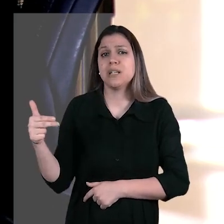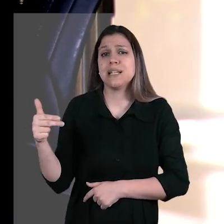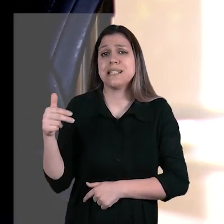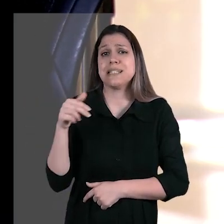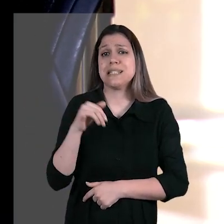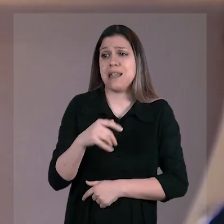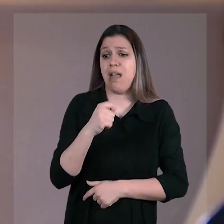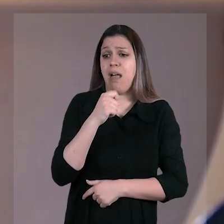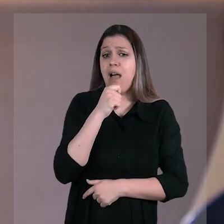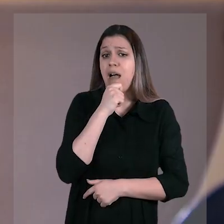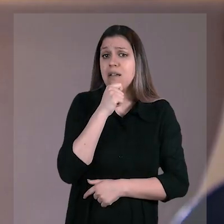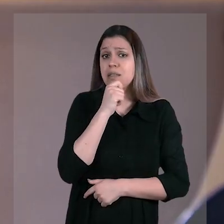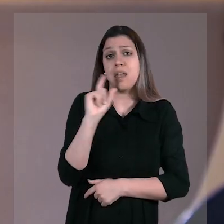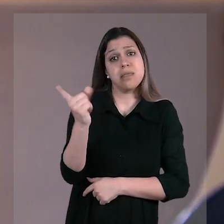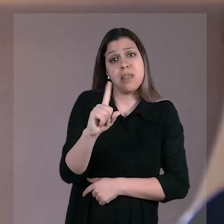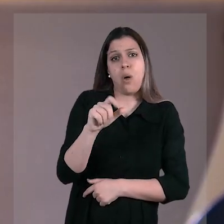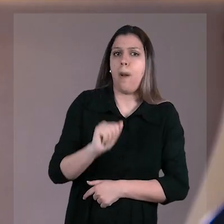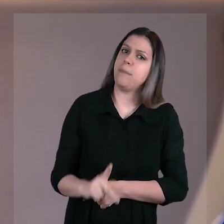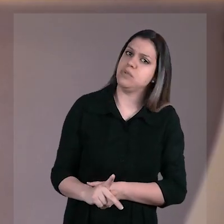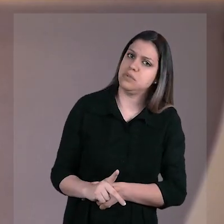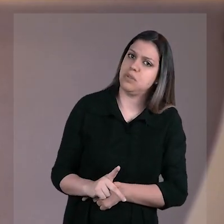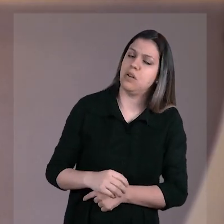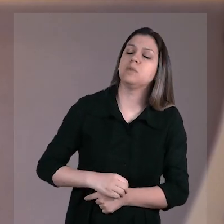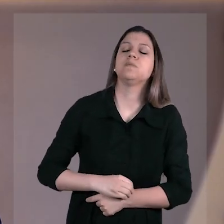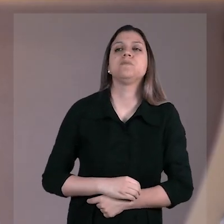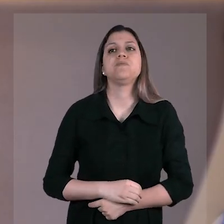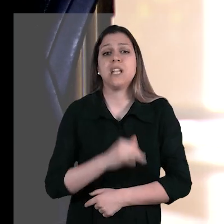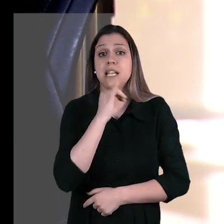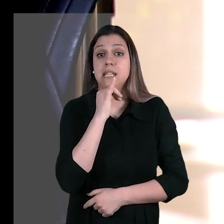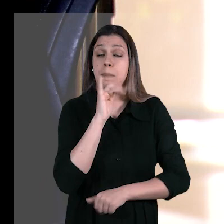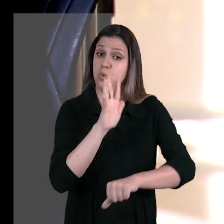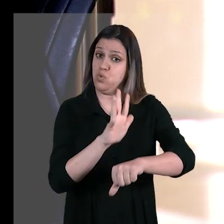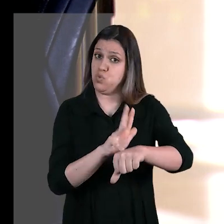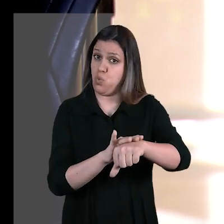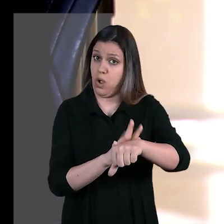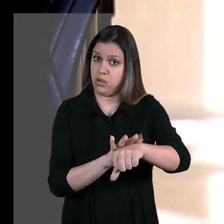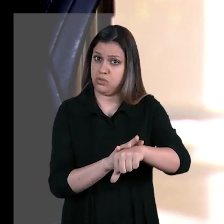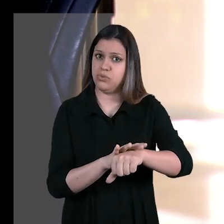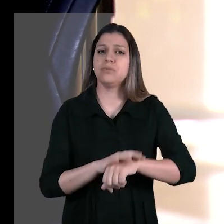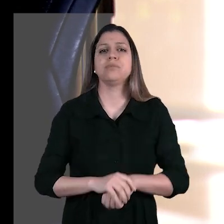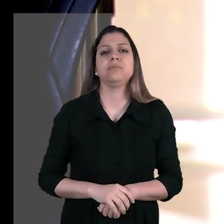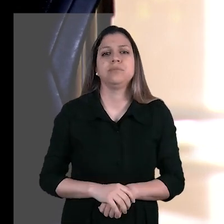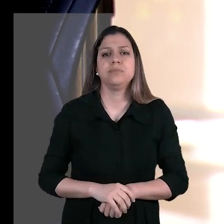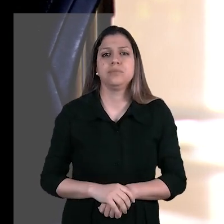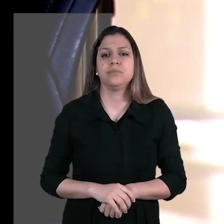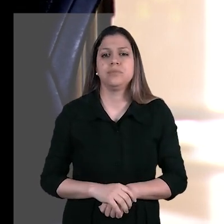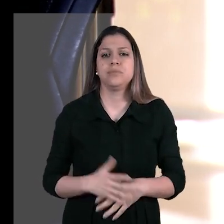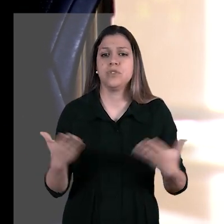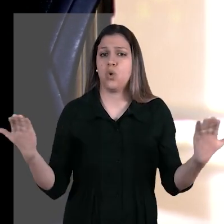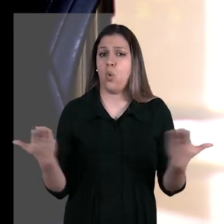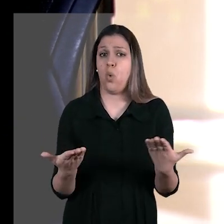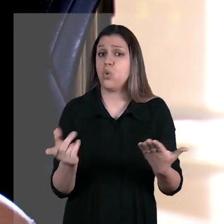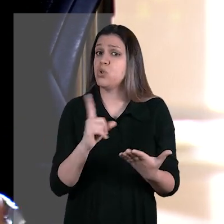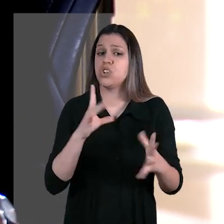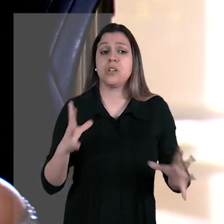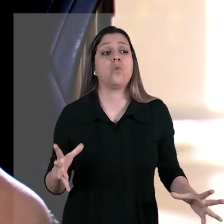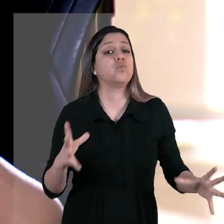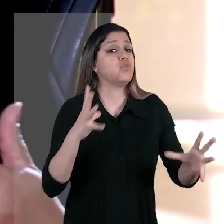enquanto não é aposentado. Uhum. Vamos supor, ficou doente. tá? Hoje não